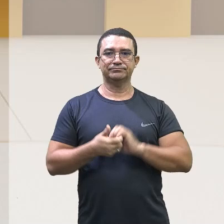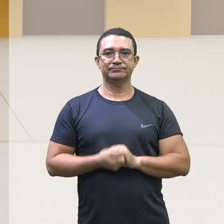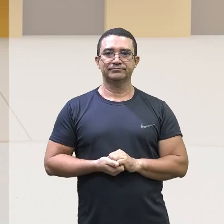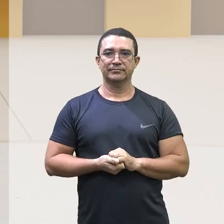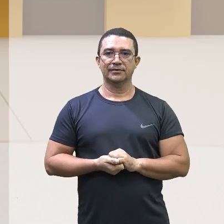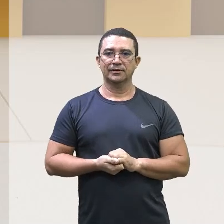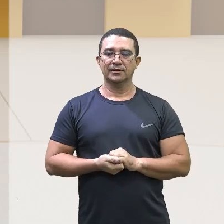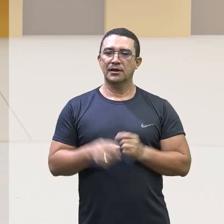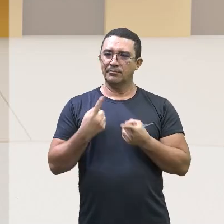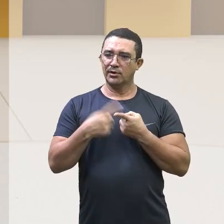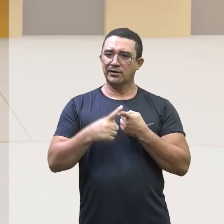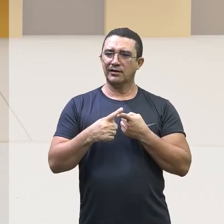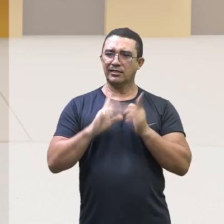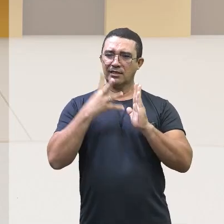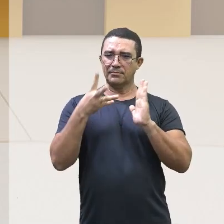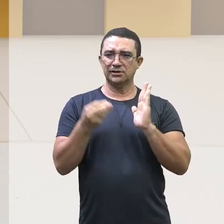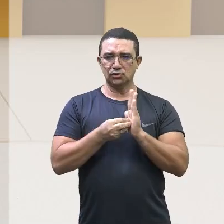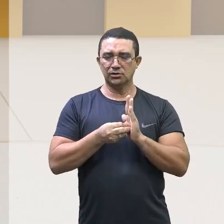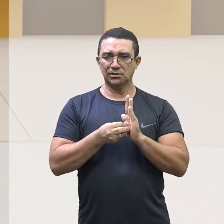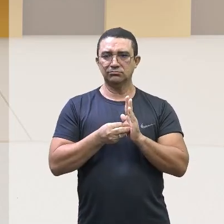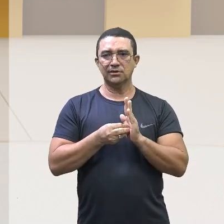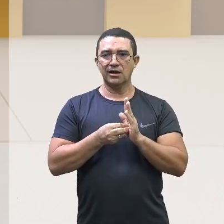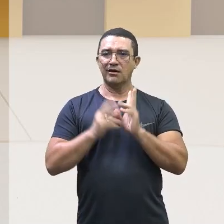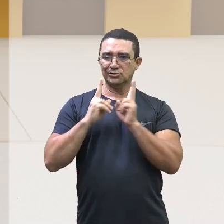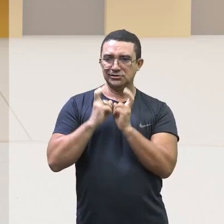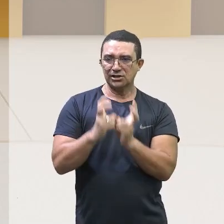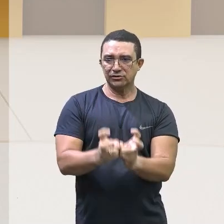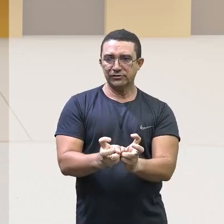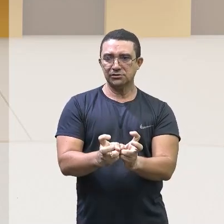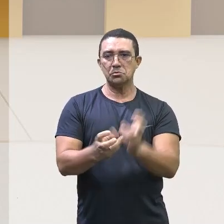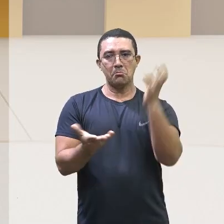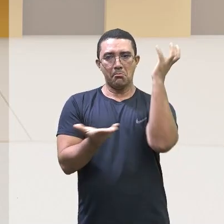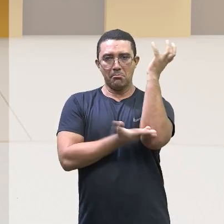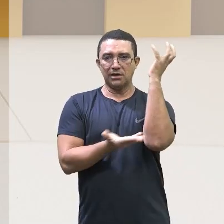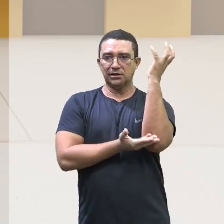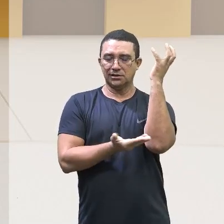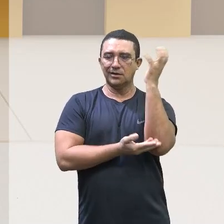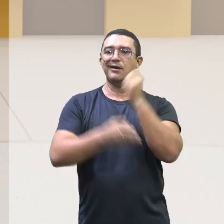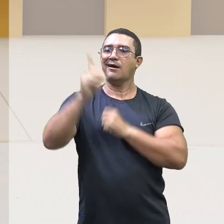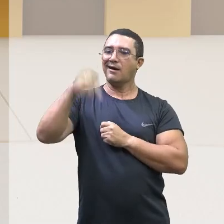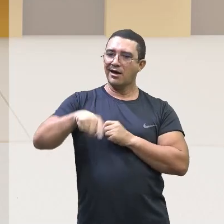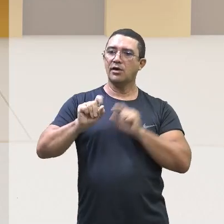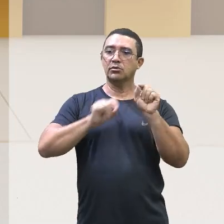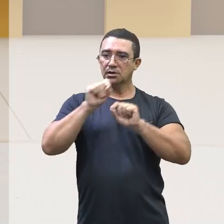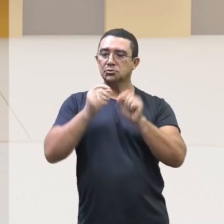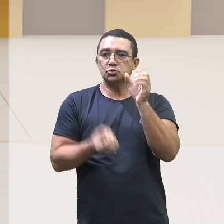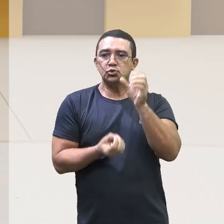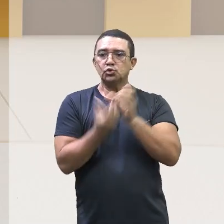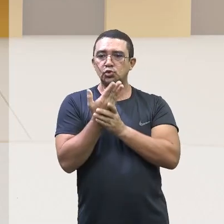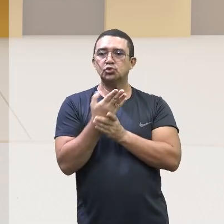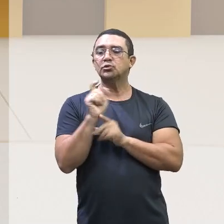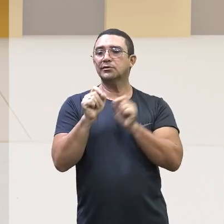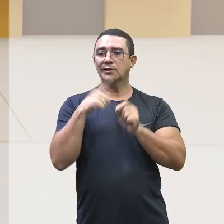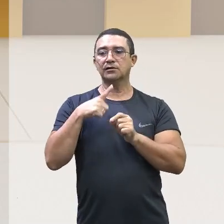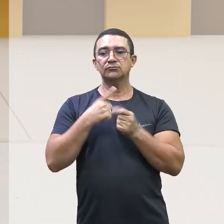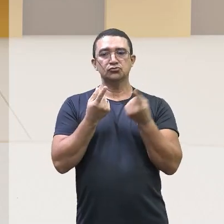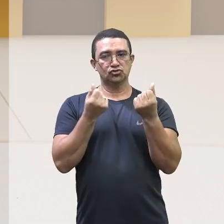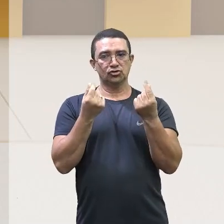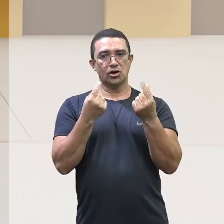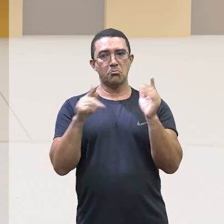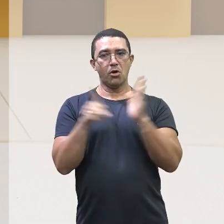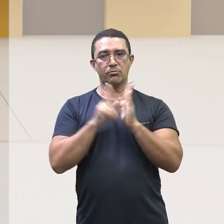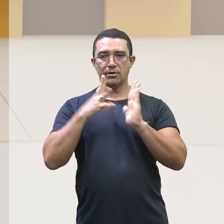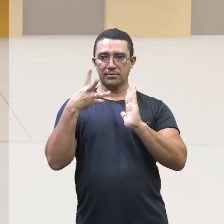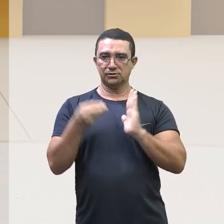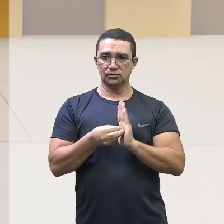a exploração de madeira ainda é algo que gera renda para a Amazônia. Porém, né, como nós vemos falando desde o